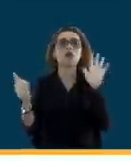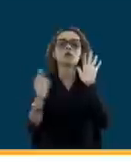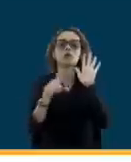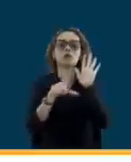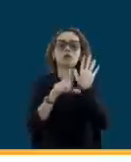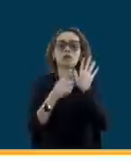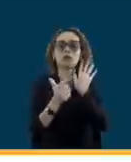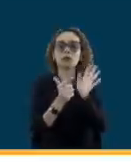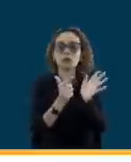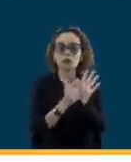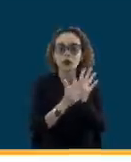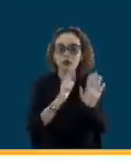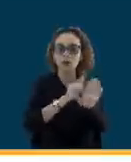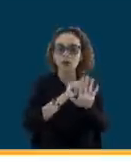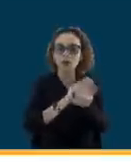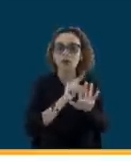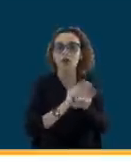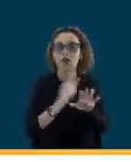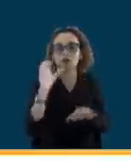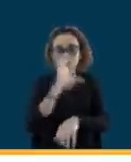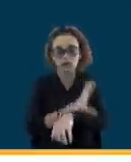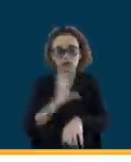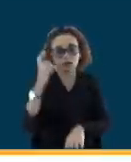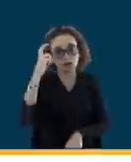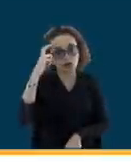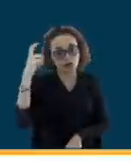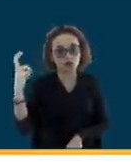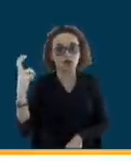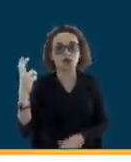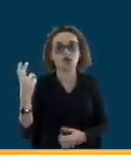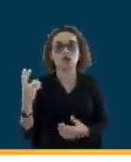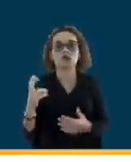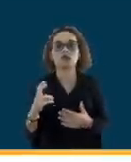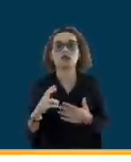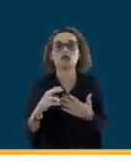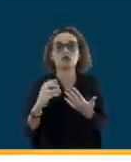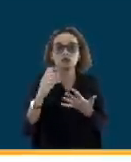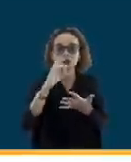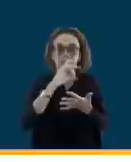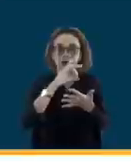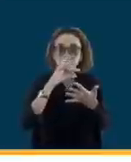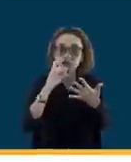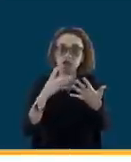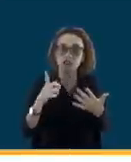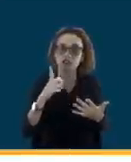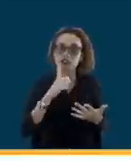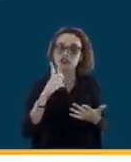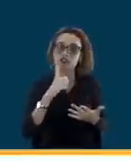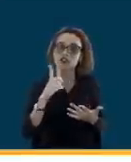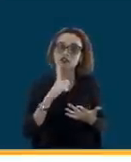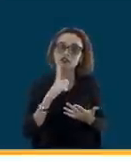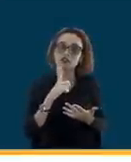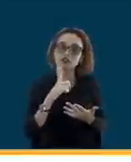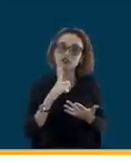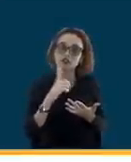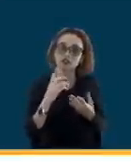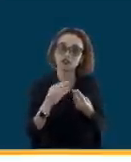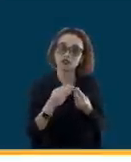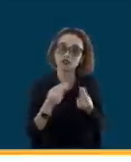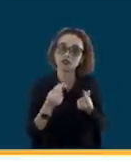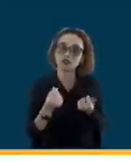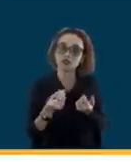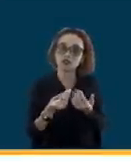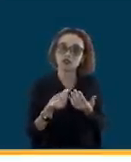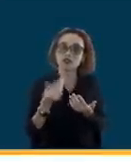a essencialidade e os aspectos que nós temos que considerar, né,